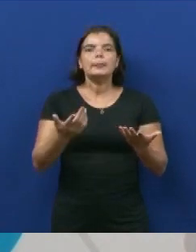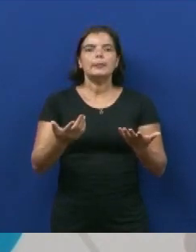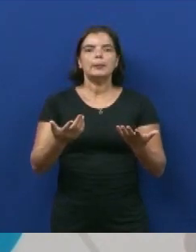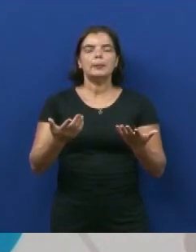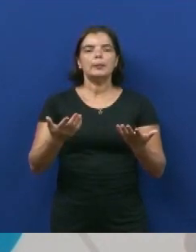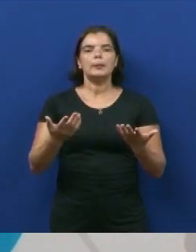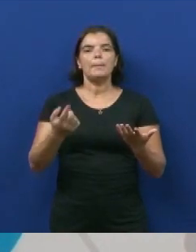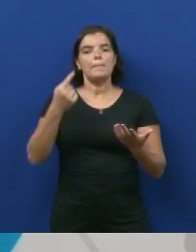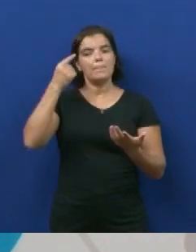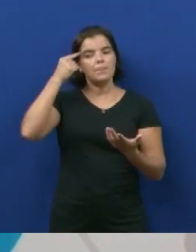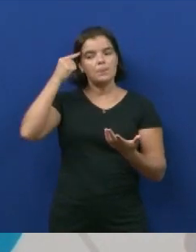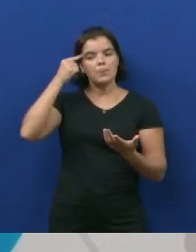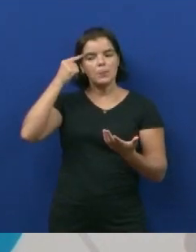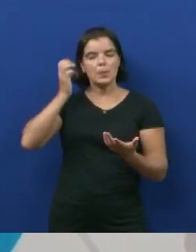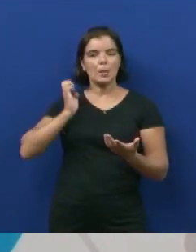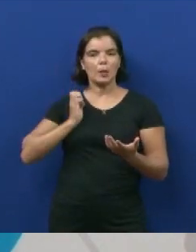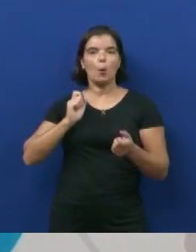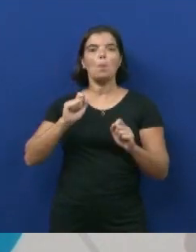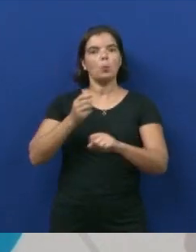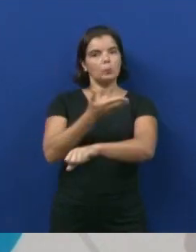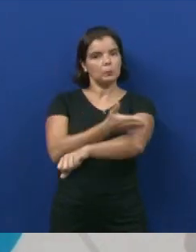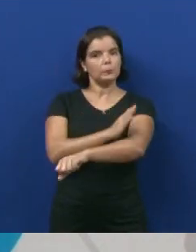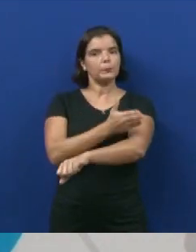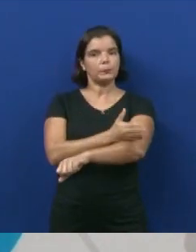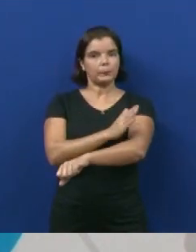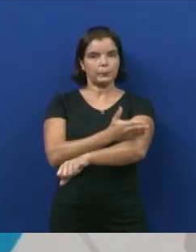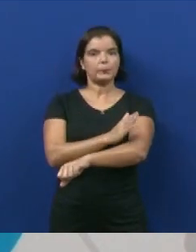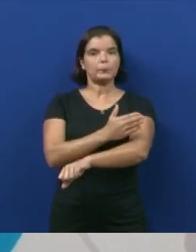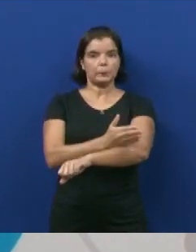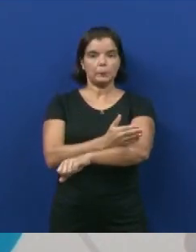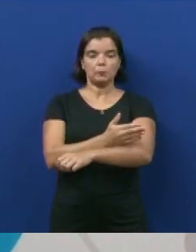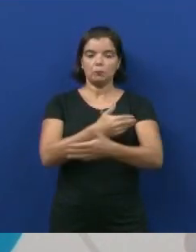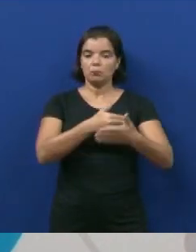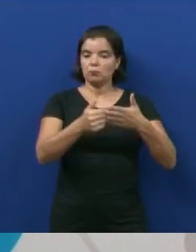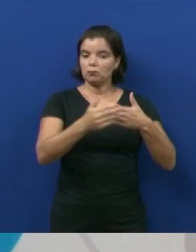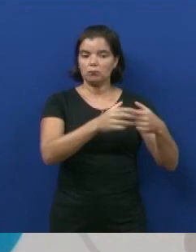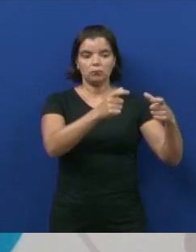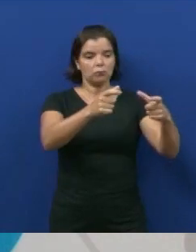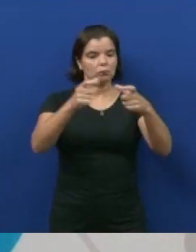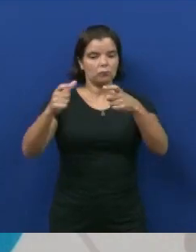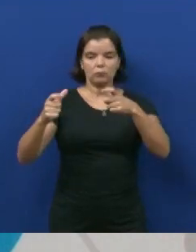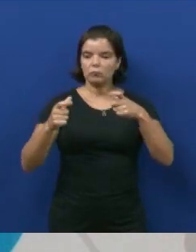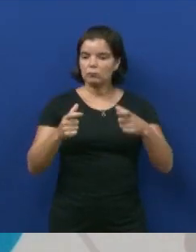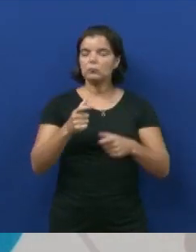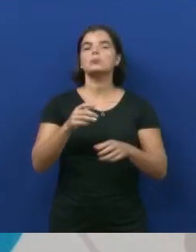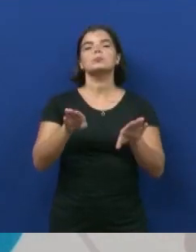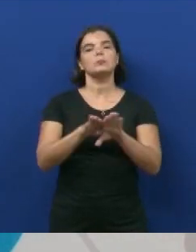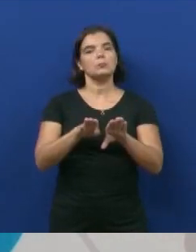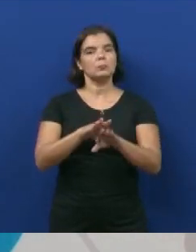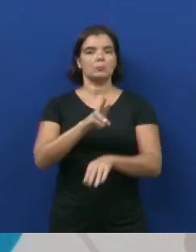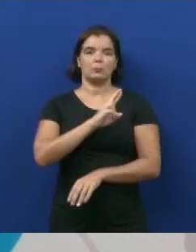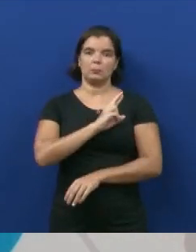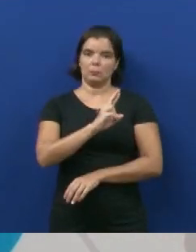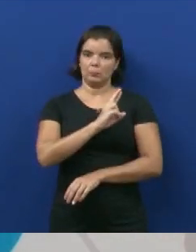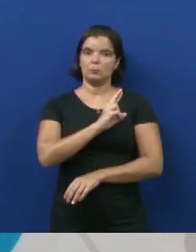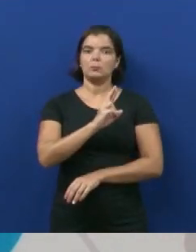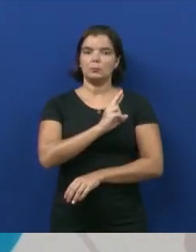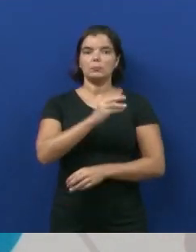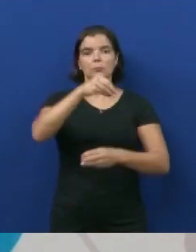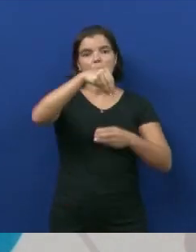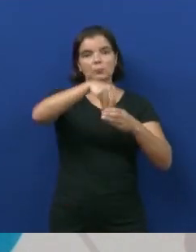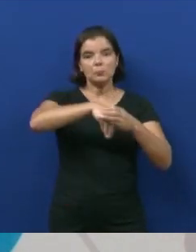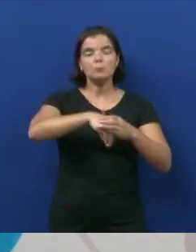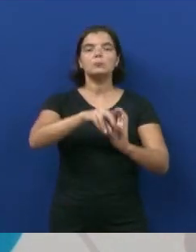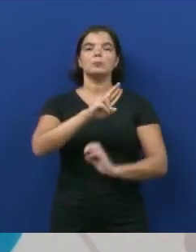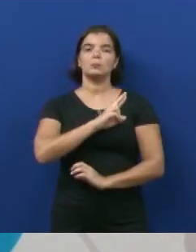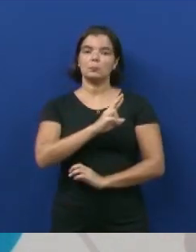flexível, porque ela pode ser praticada, a ética, em qualquer religião, ela pode estar intrínseca dentro da religião,